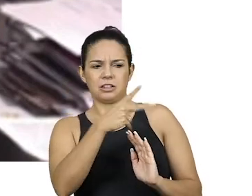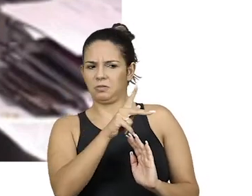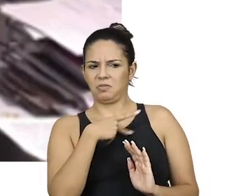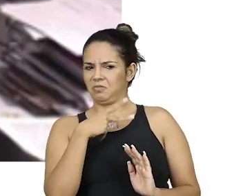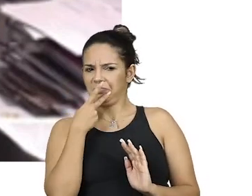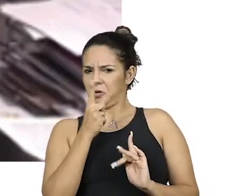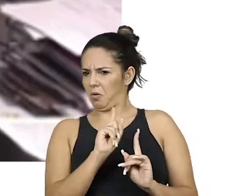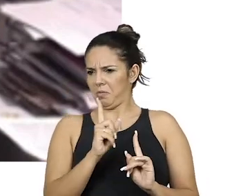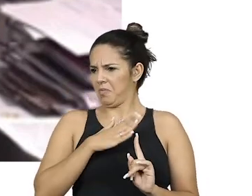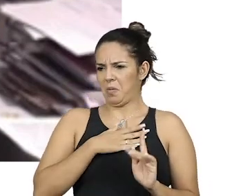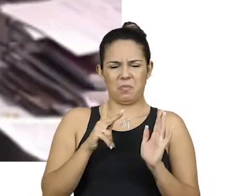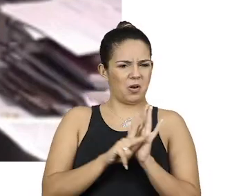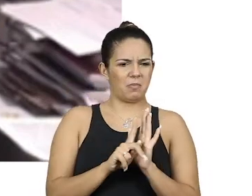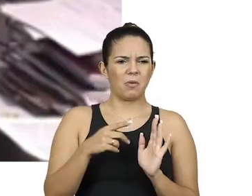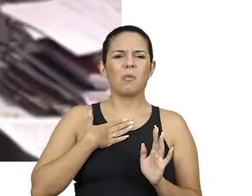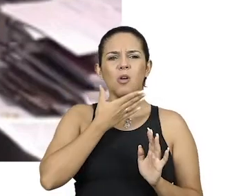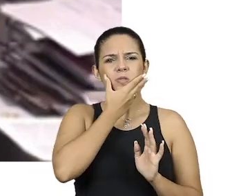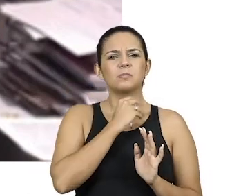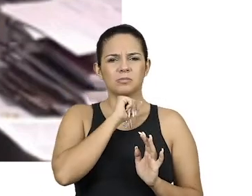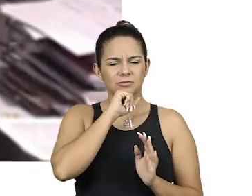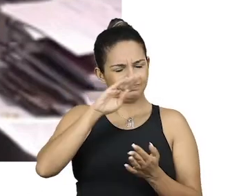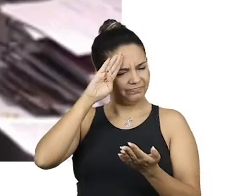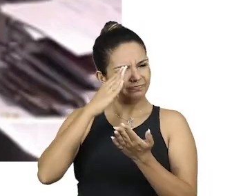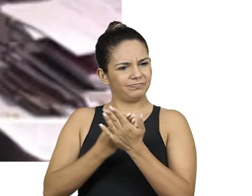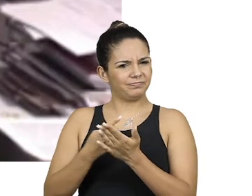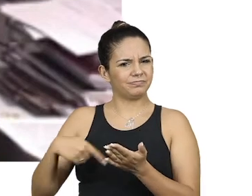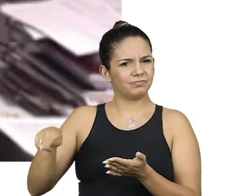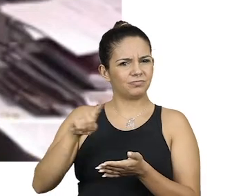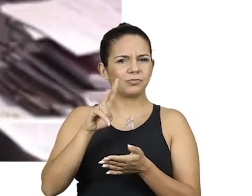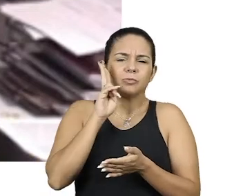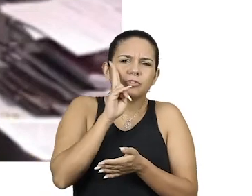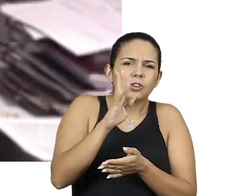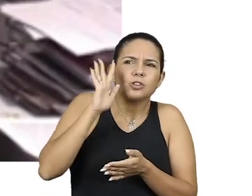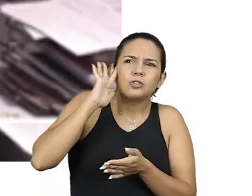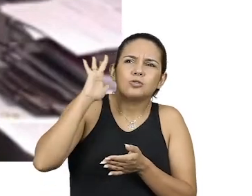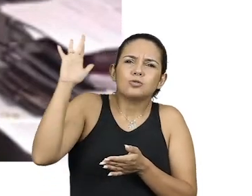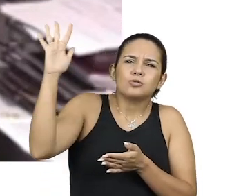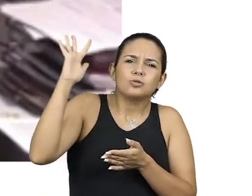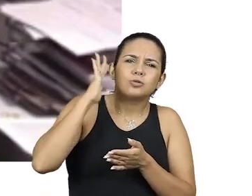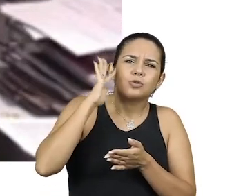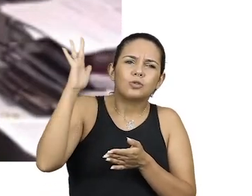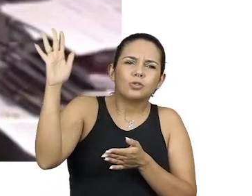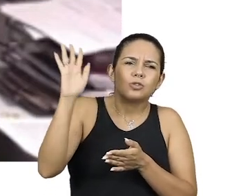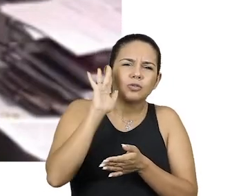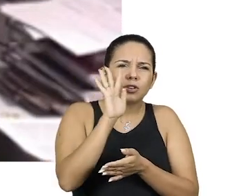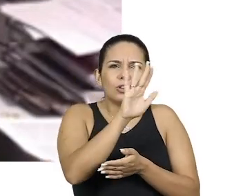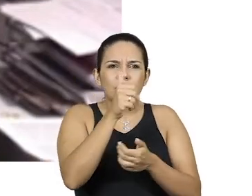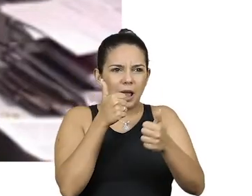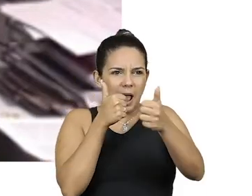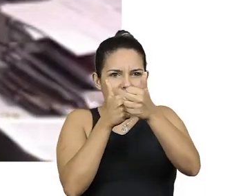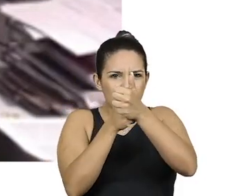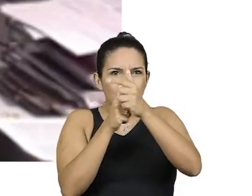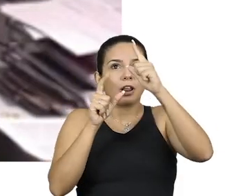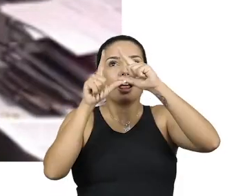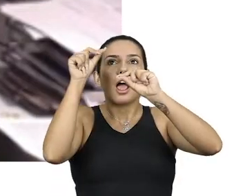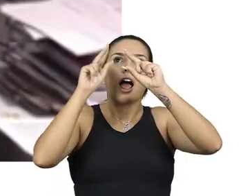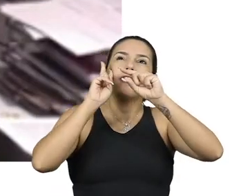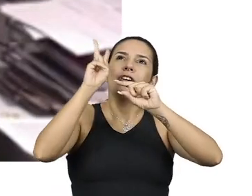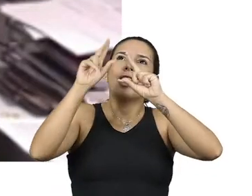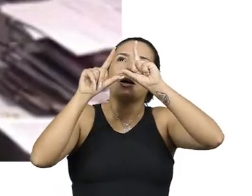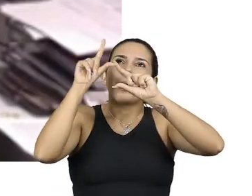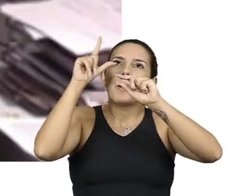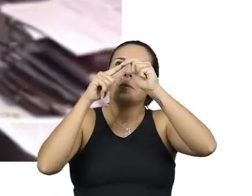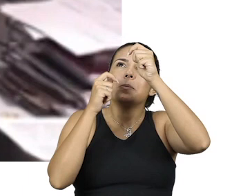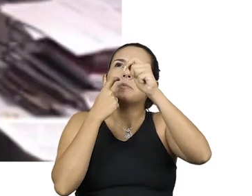diferentes. Meus pais acreditaram na miragem e na proximidade das